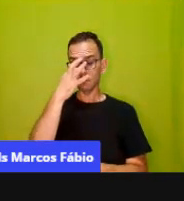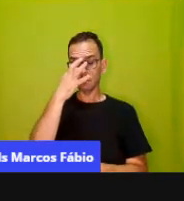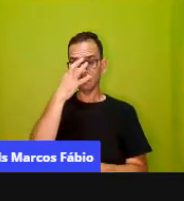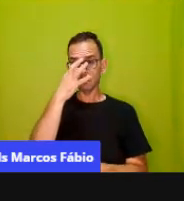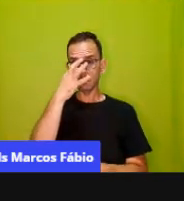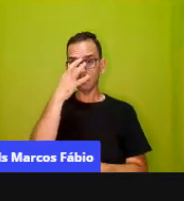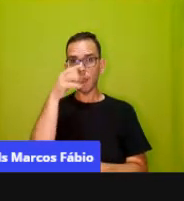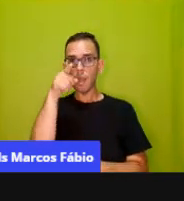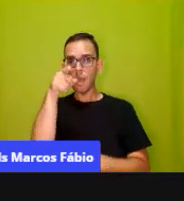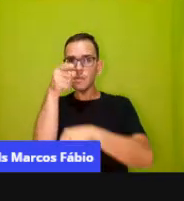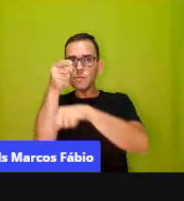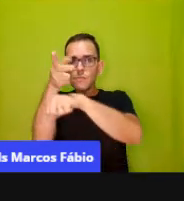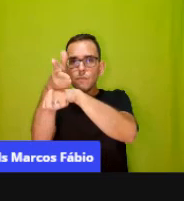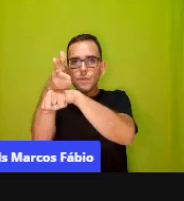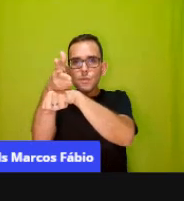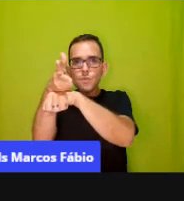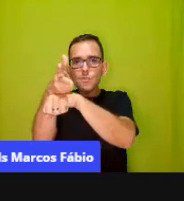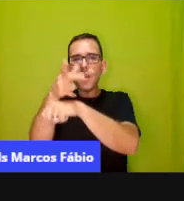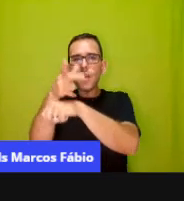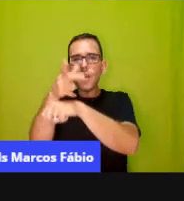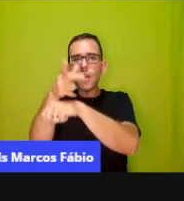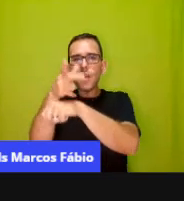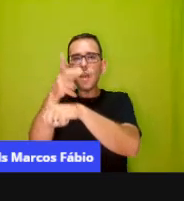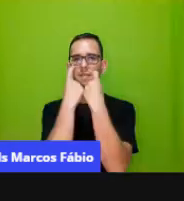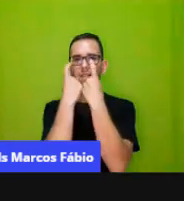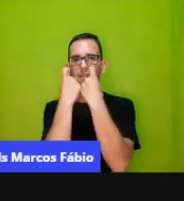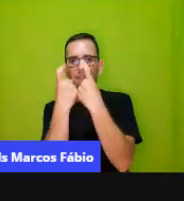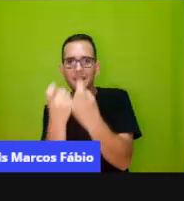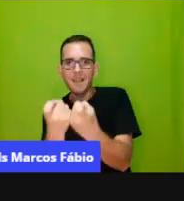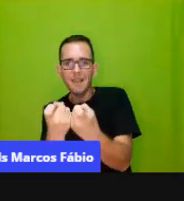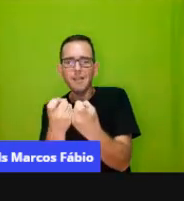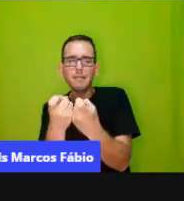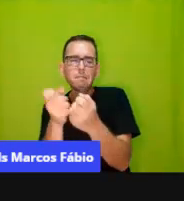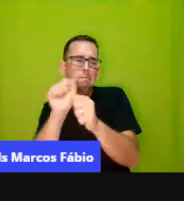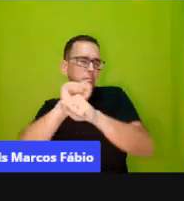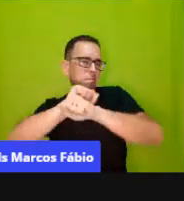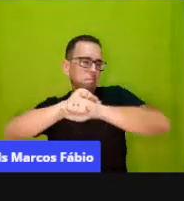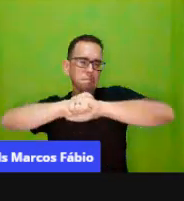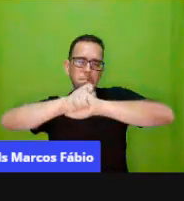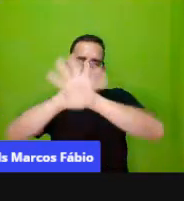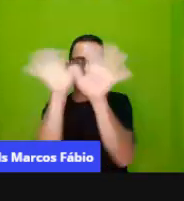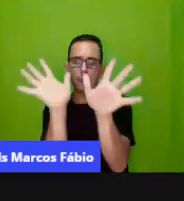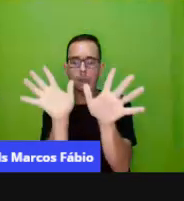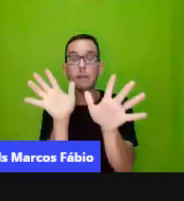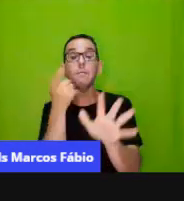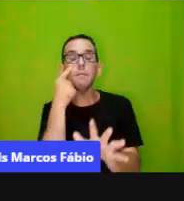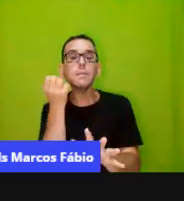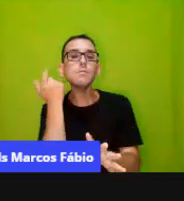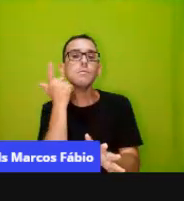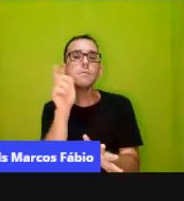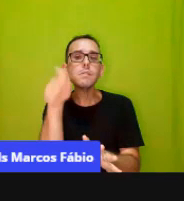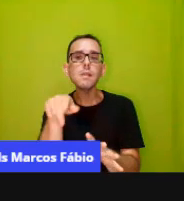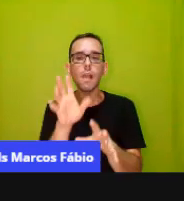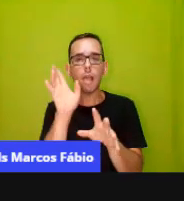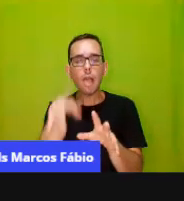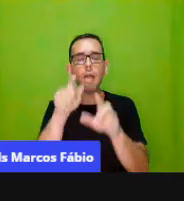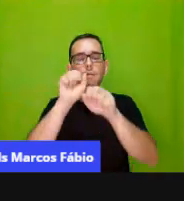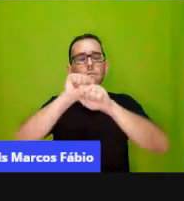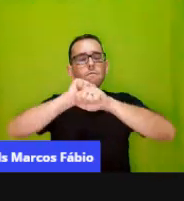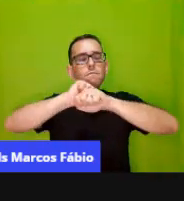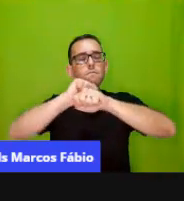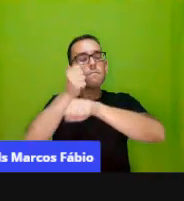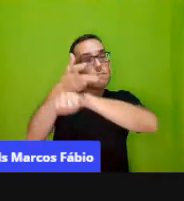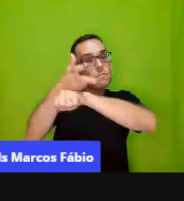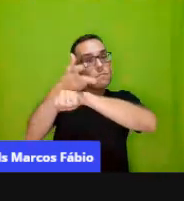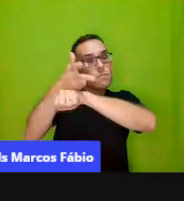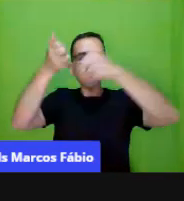esse vídeo aqui, é um vídeo muito interessante, é um vídeo clássico, não sei se, vamos ver se ele vai rodar, é um vídeo clássico na